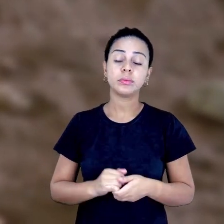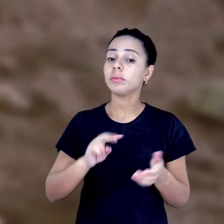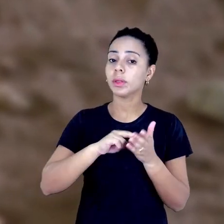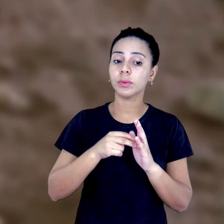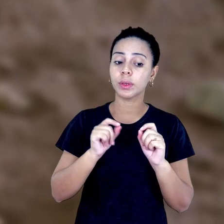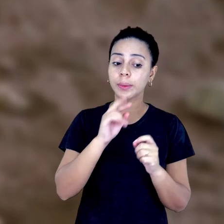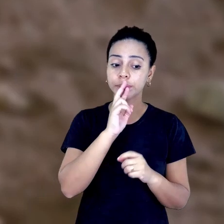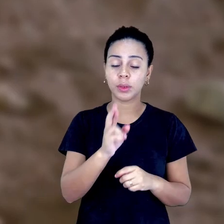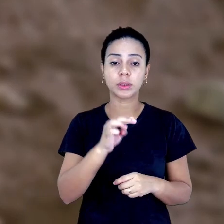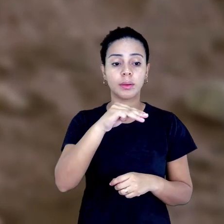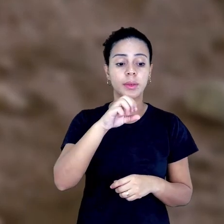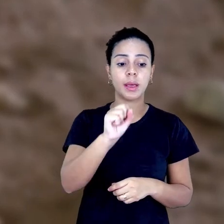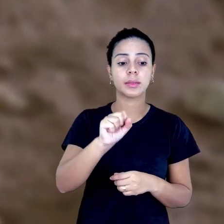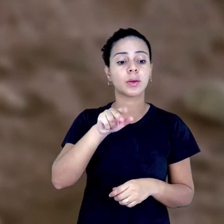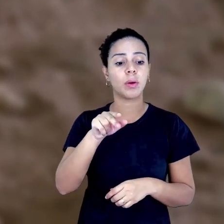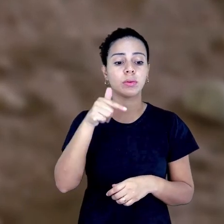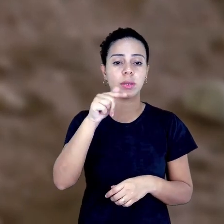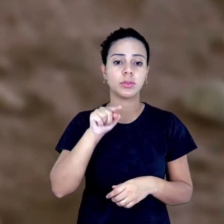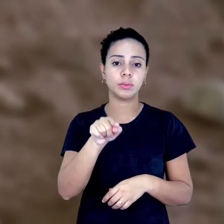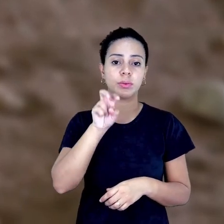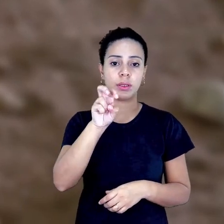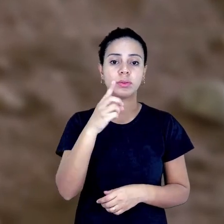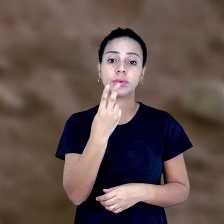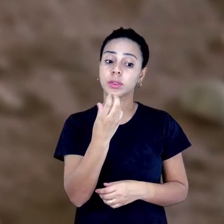Sendo então, ms é igual a